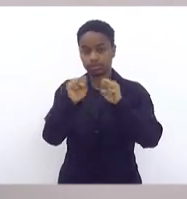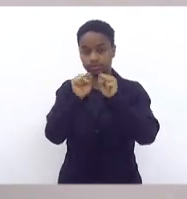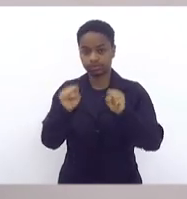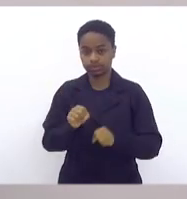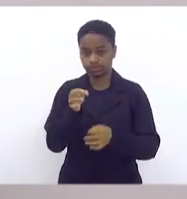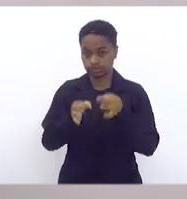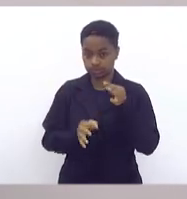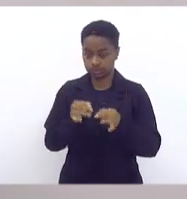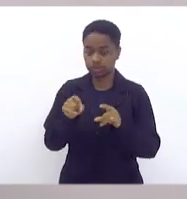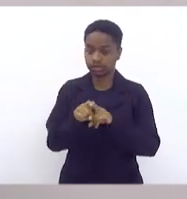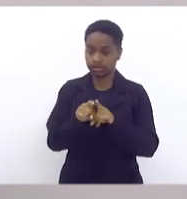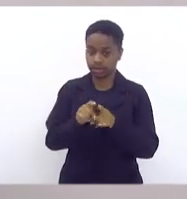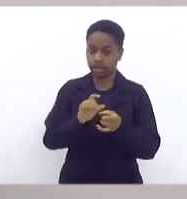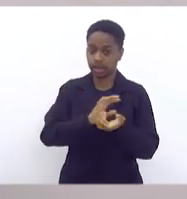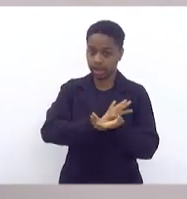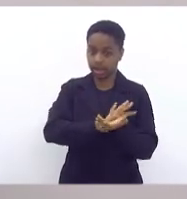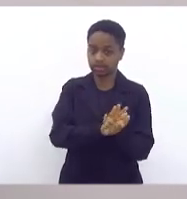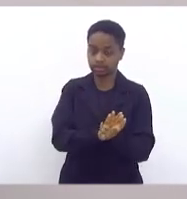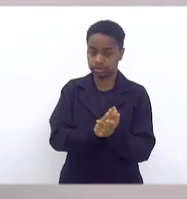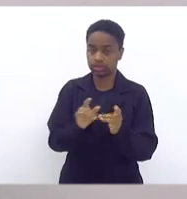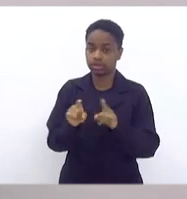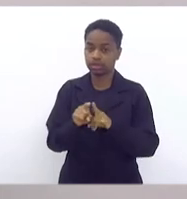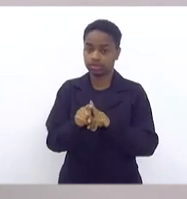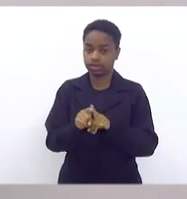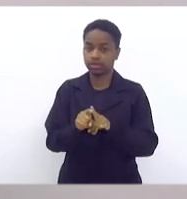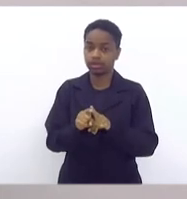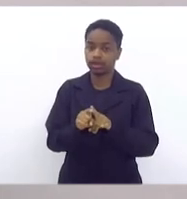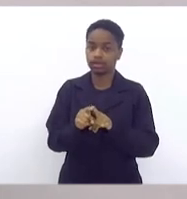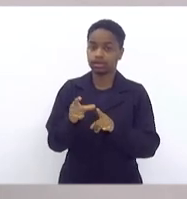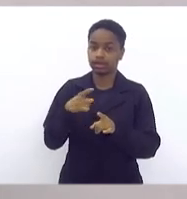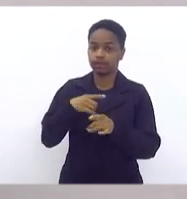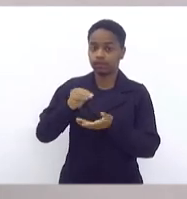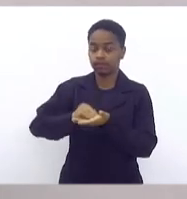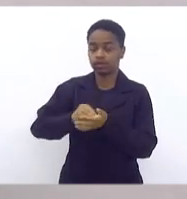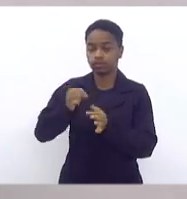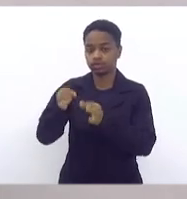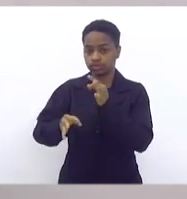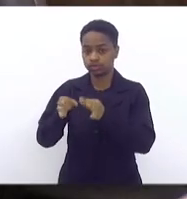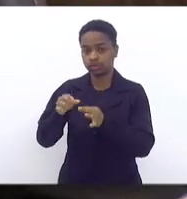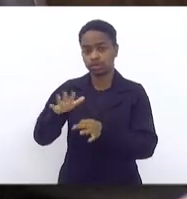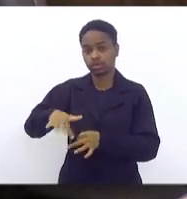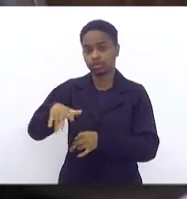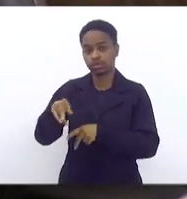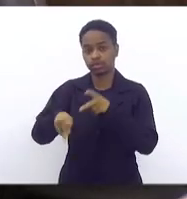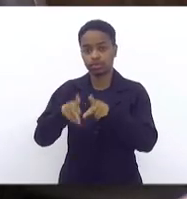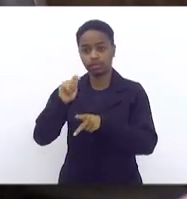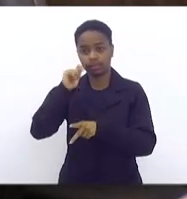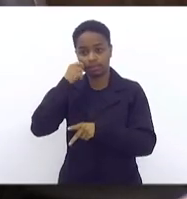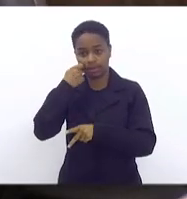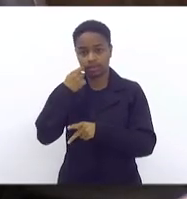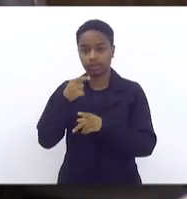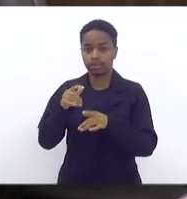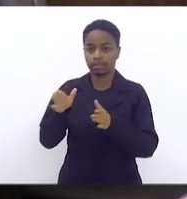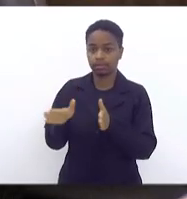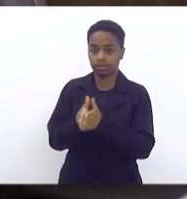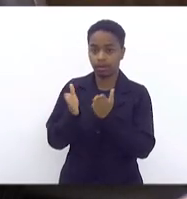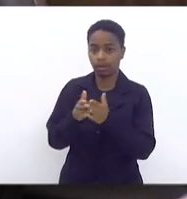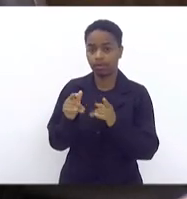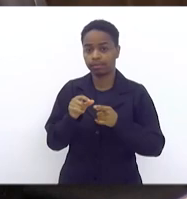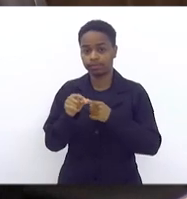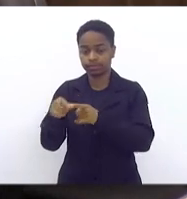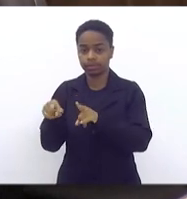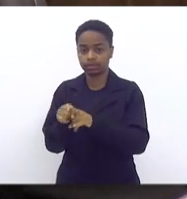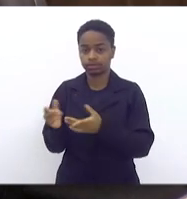racista que produz injustiças contra a população preta pobre e periférica sobretudo os jovens né E aí nesse sentido mais uma vez eu